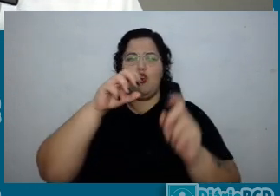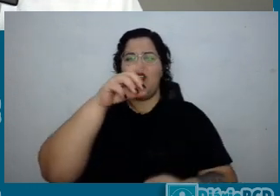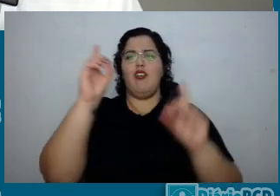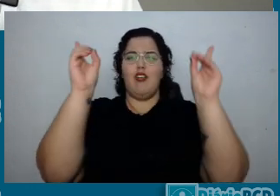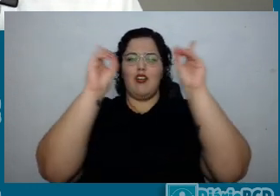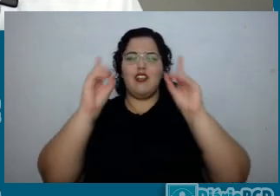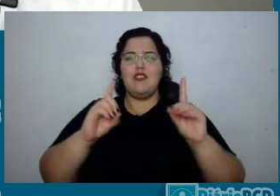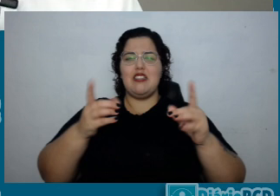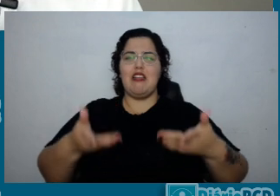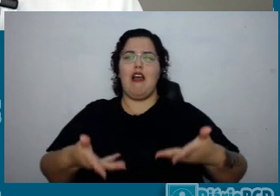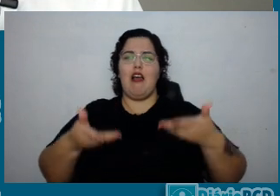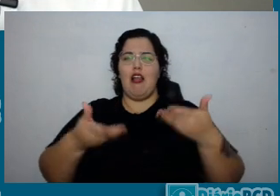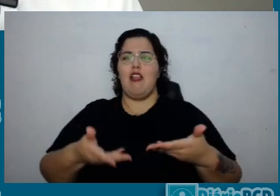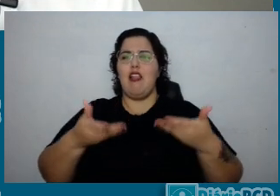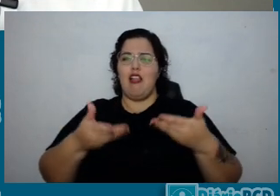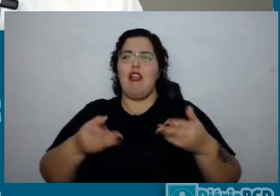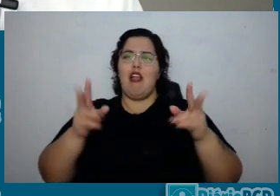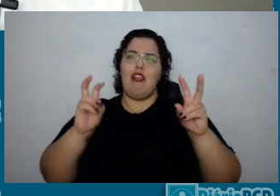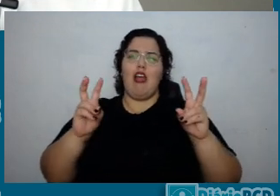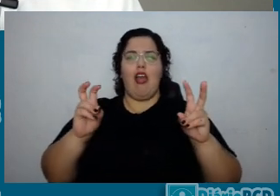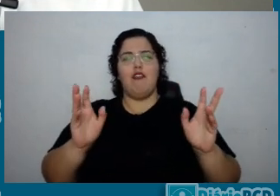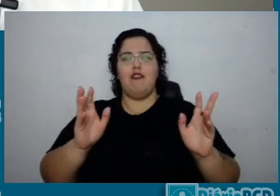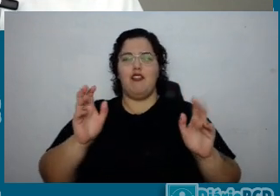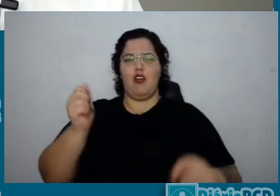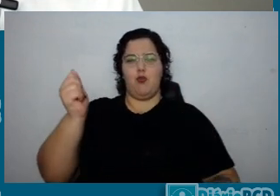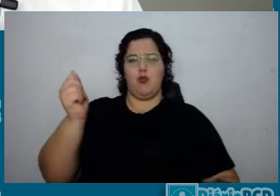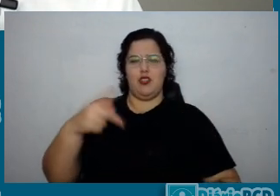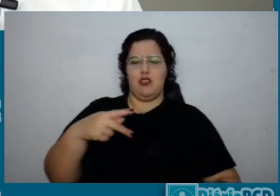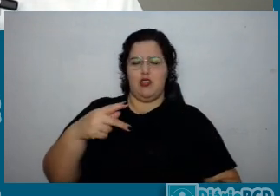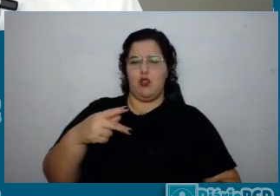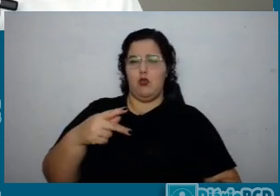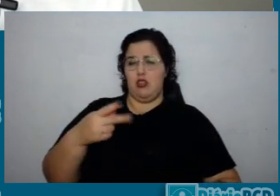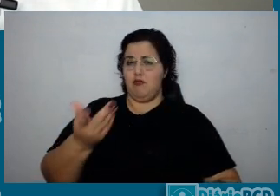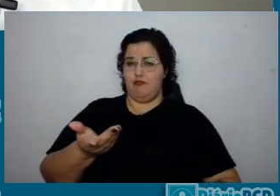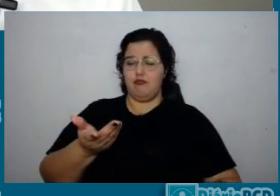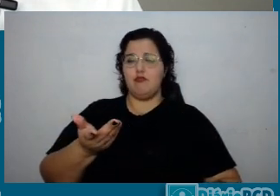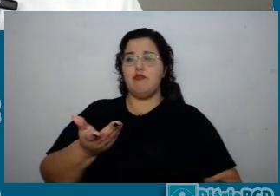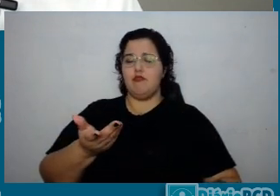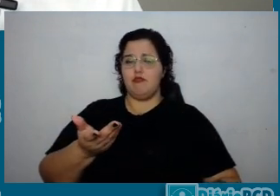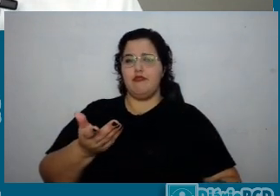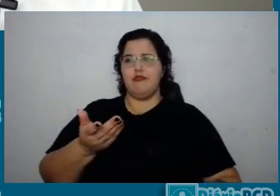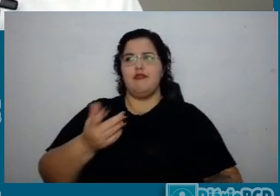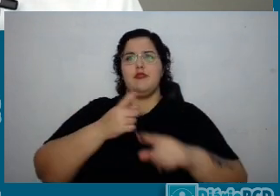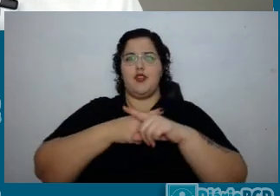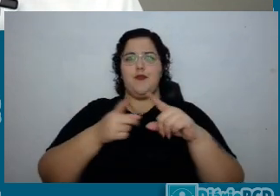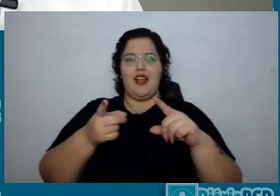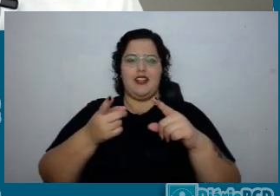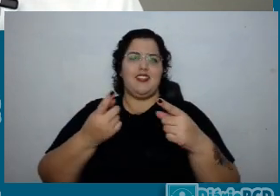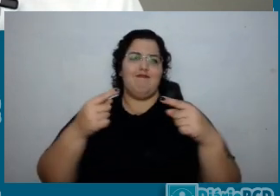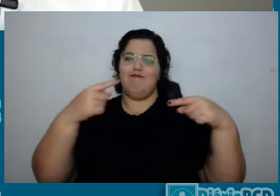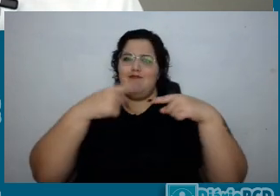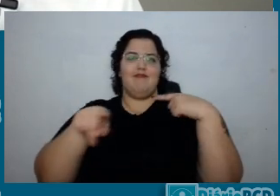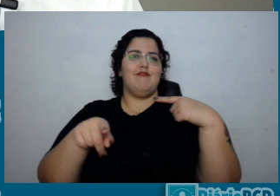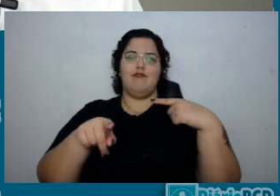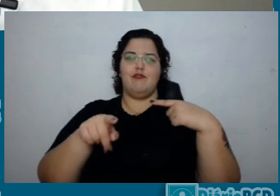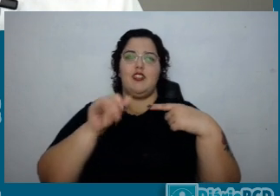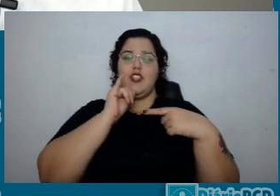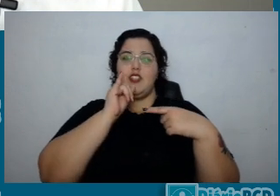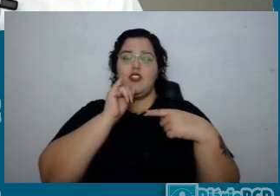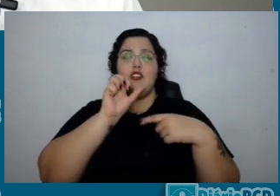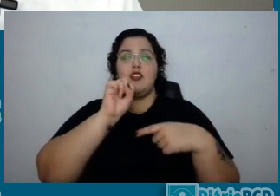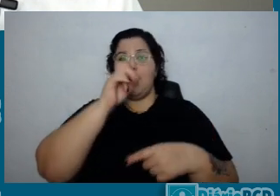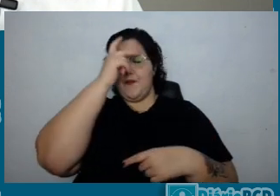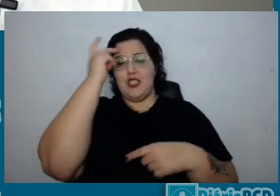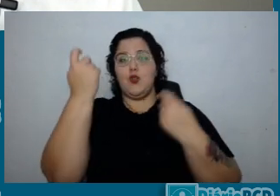deficiência leve, né, para fins de aposentadoria, né? Então, uma pessoa que, né, depende de passar